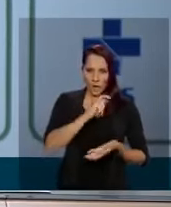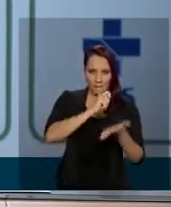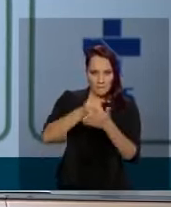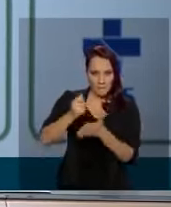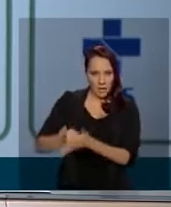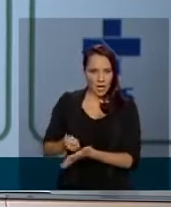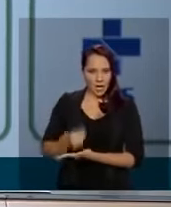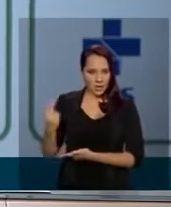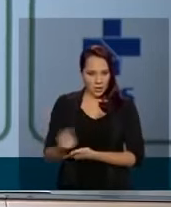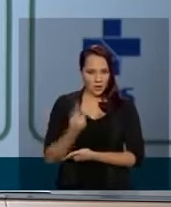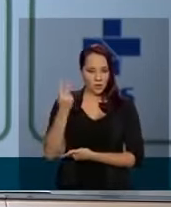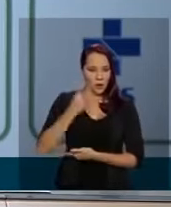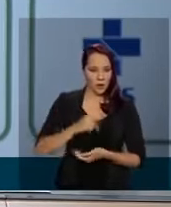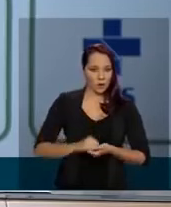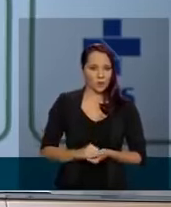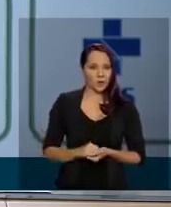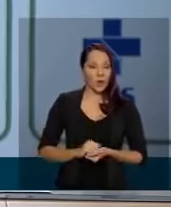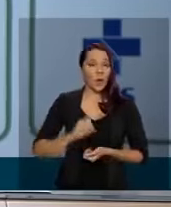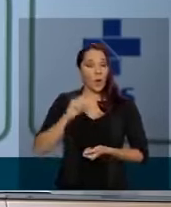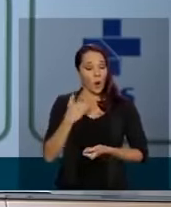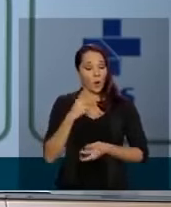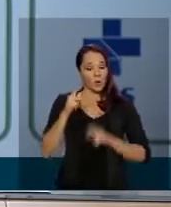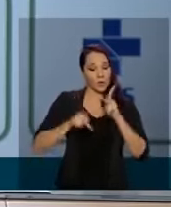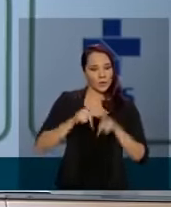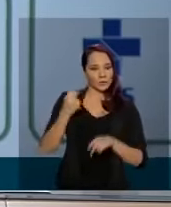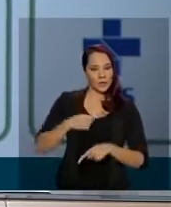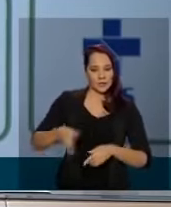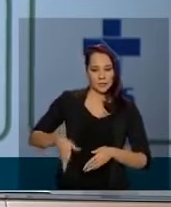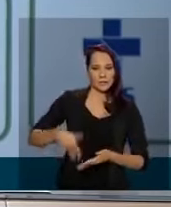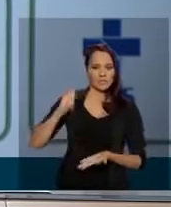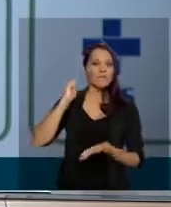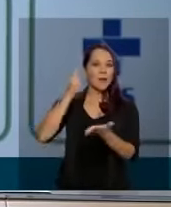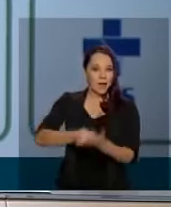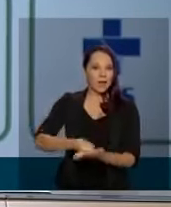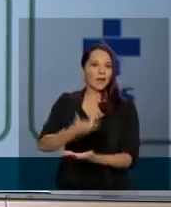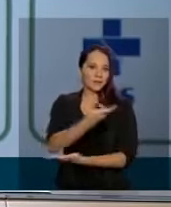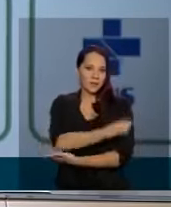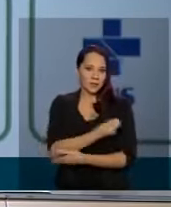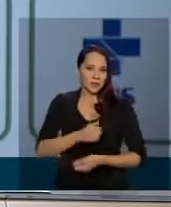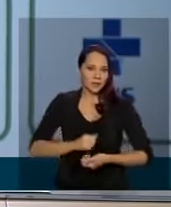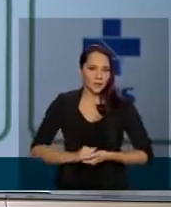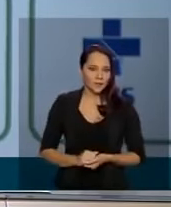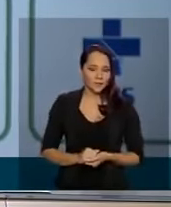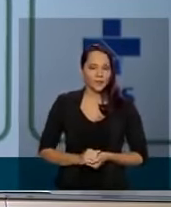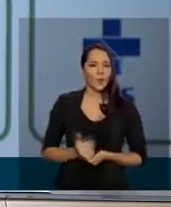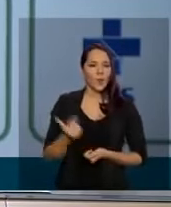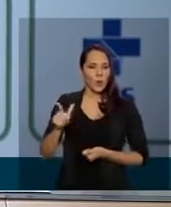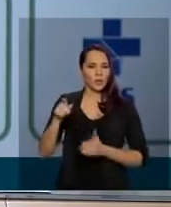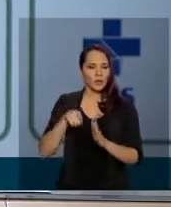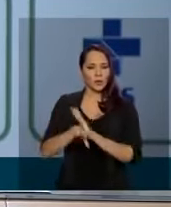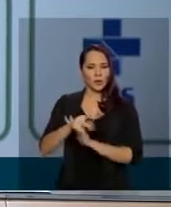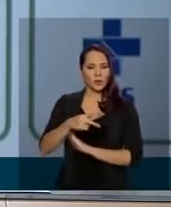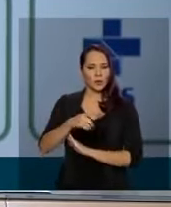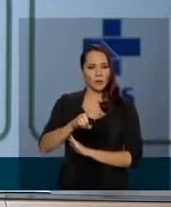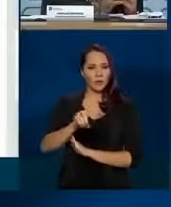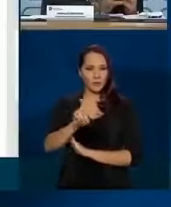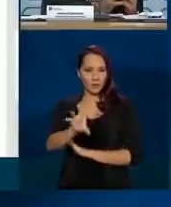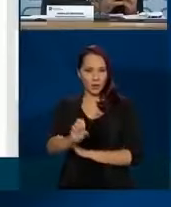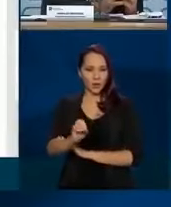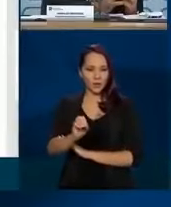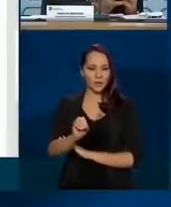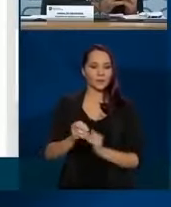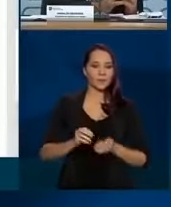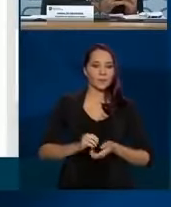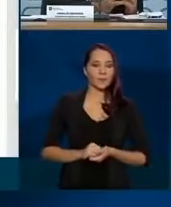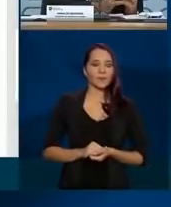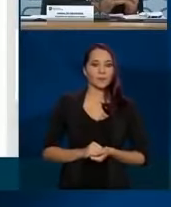esses custos? A população terá que arcar com o valor. E mais uma aqui do Pedro Ramiro, da Band News TV, que está